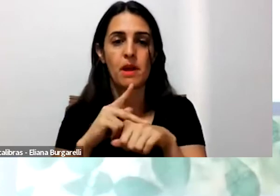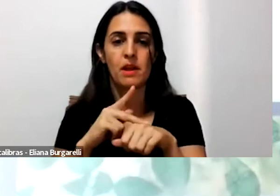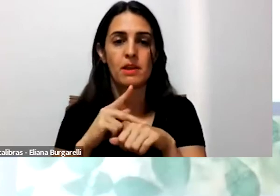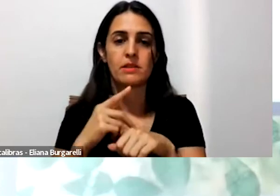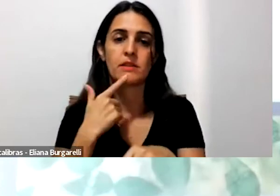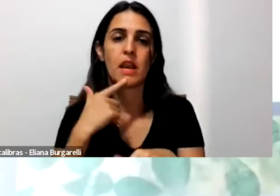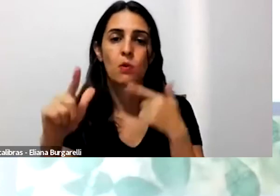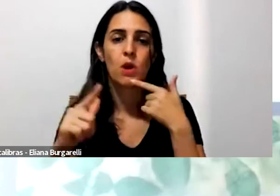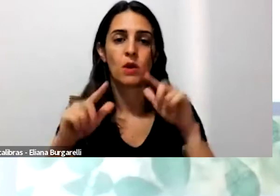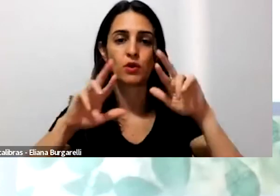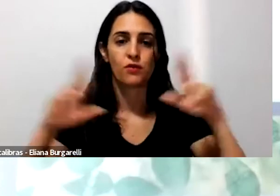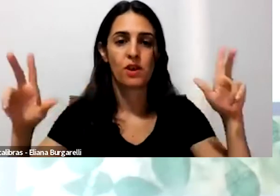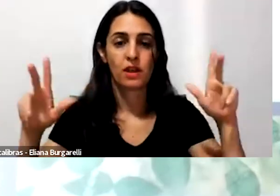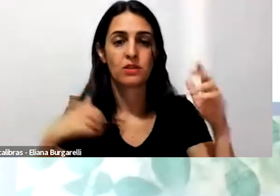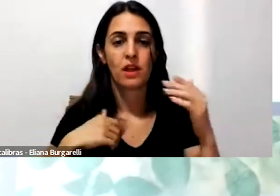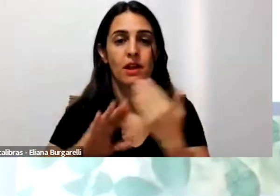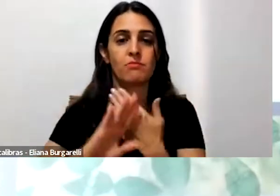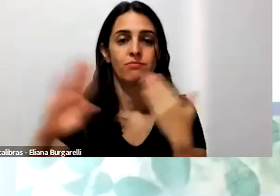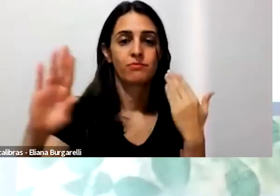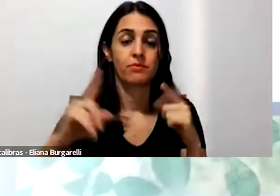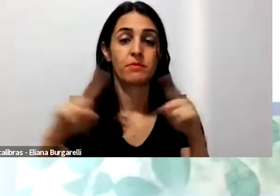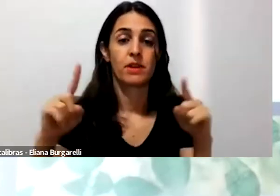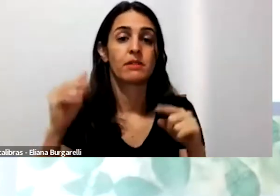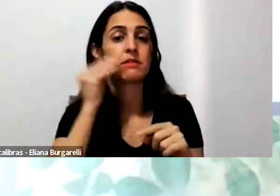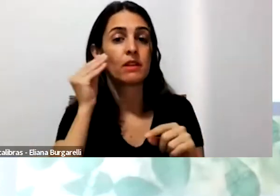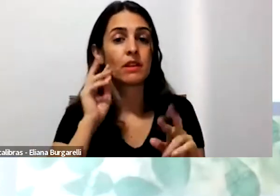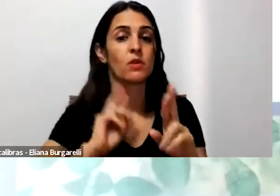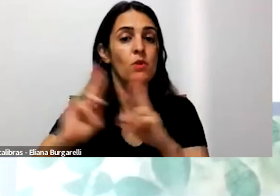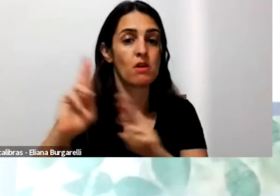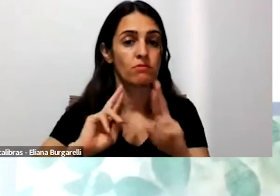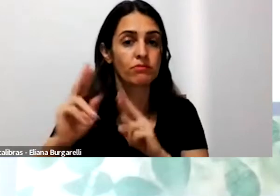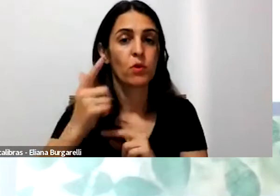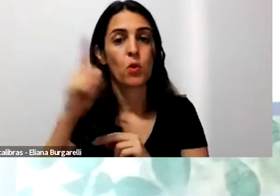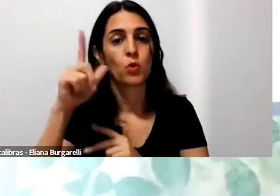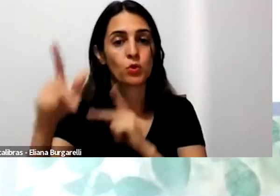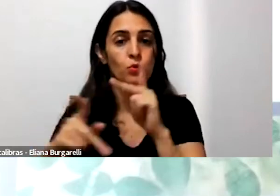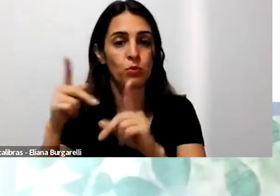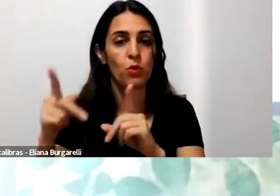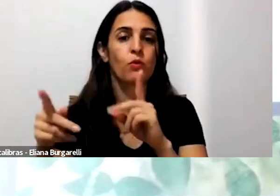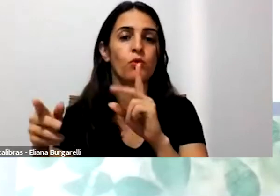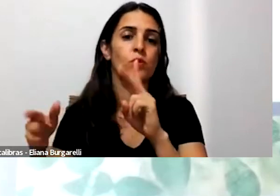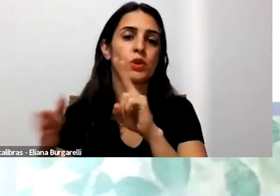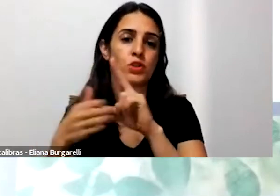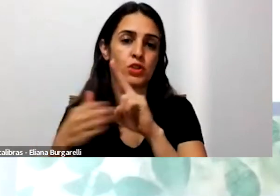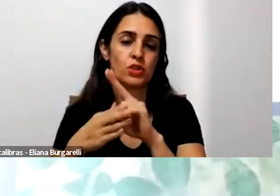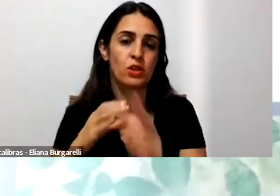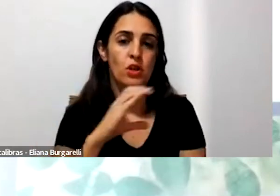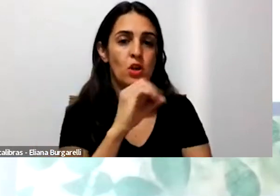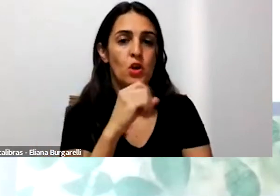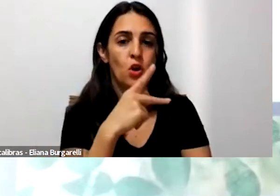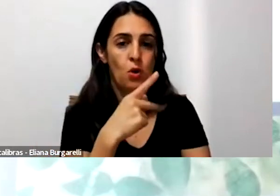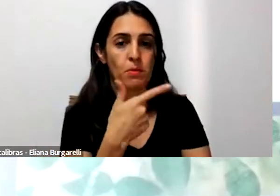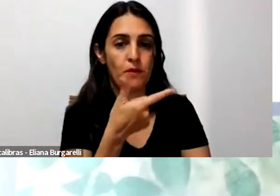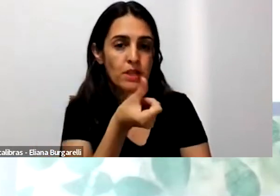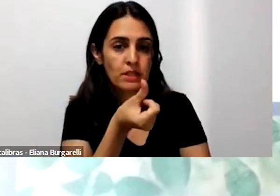mais esses laços, né? O Brasil, não sei se é por causa da língua, acaba ficando um pouco,